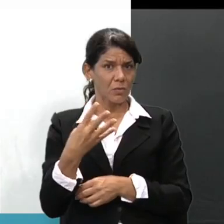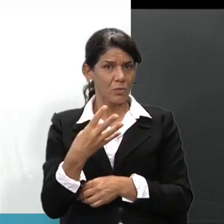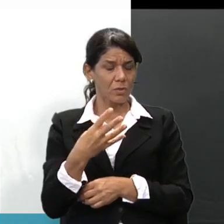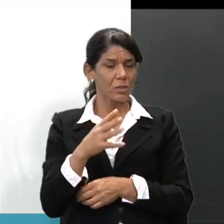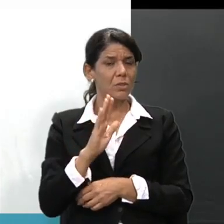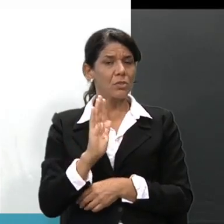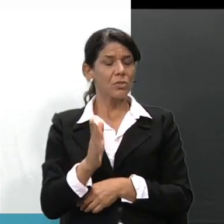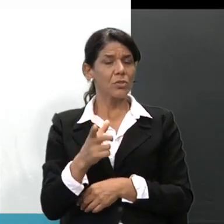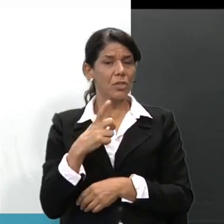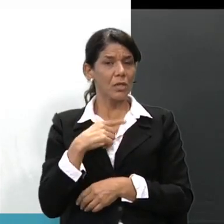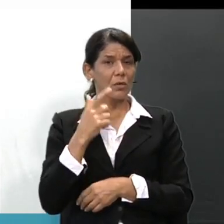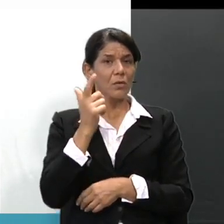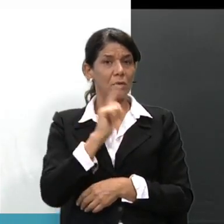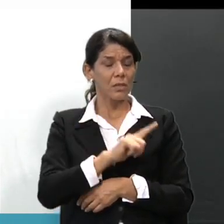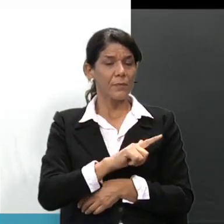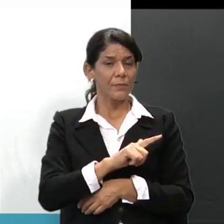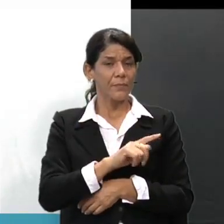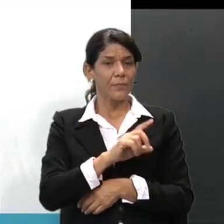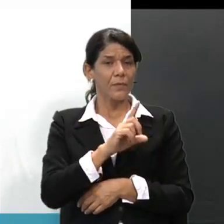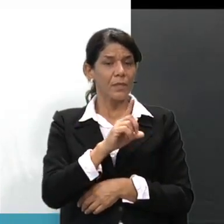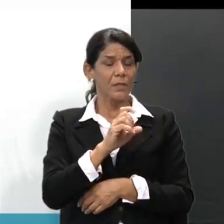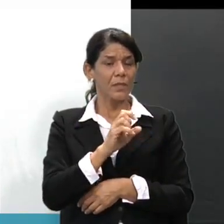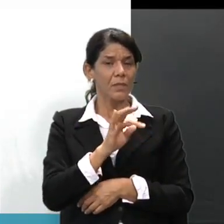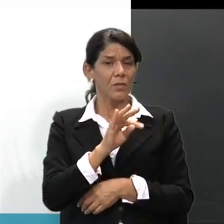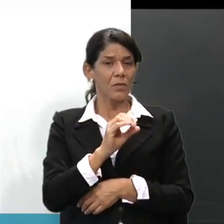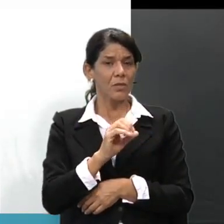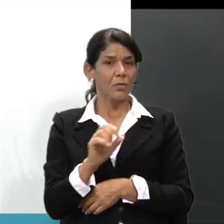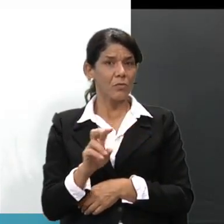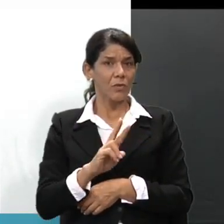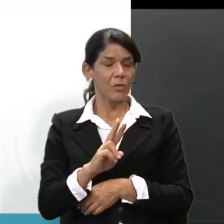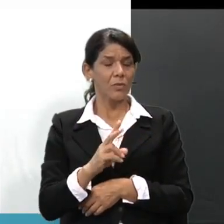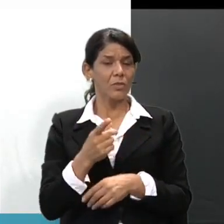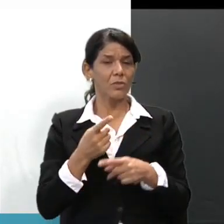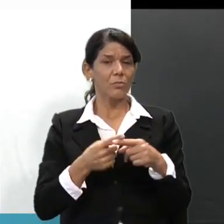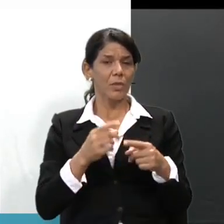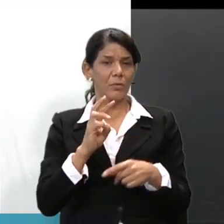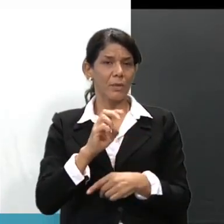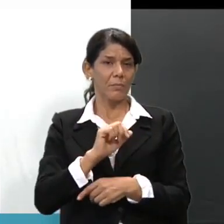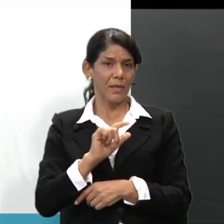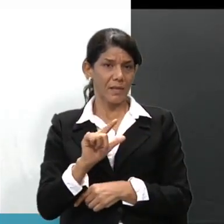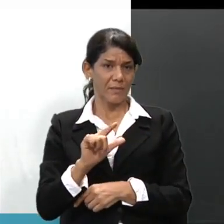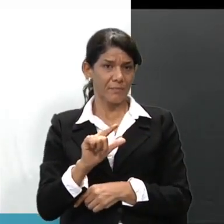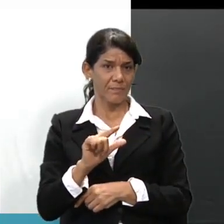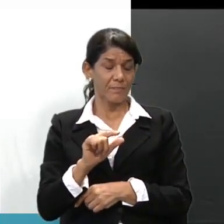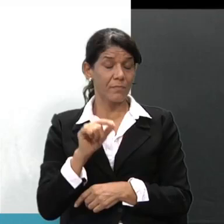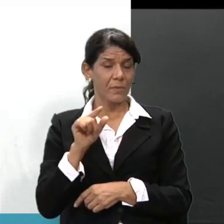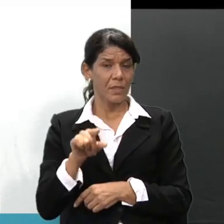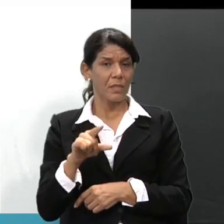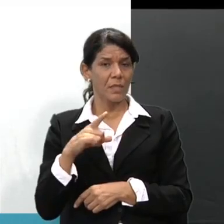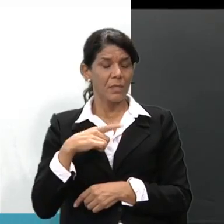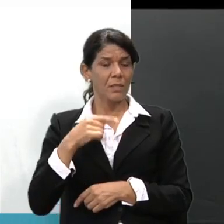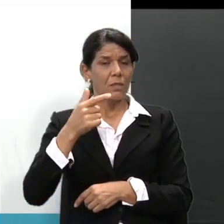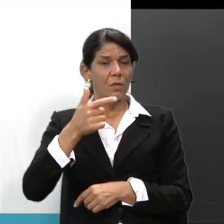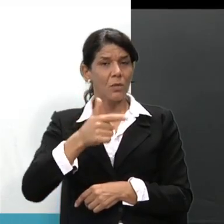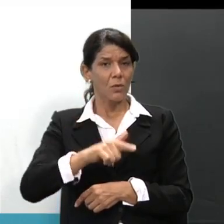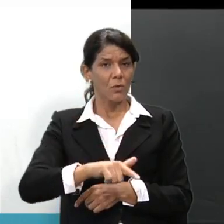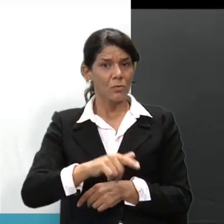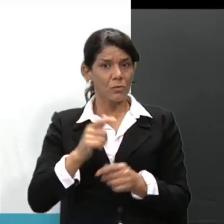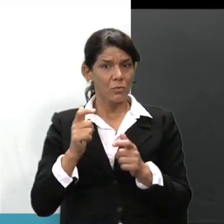já podemos administrar no deltoide um valor de meio ml, enquanto que nas